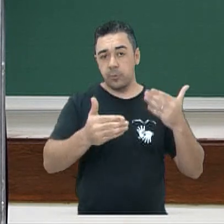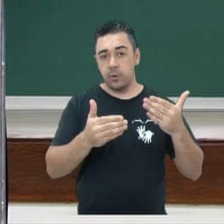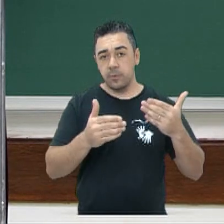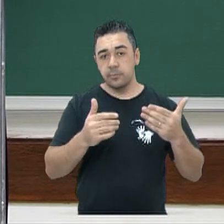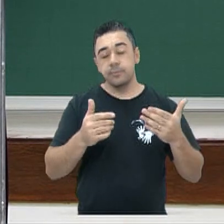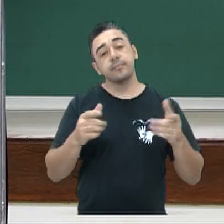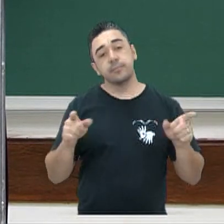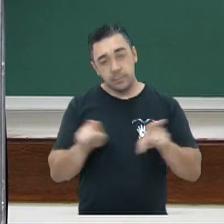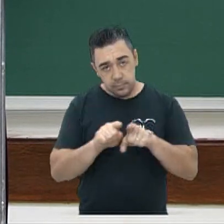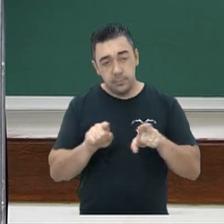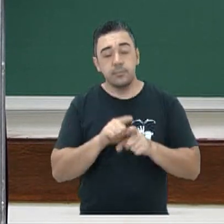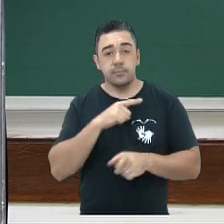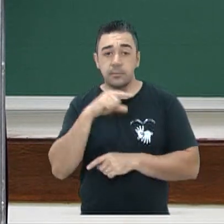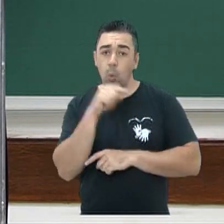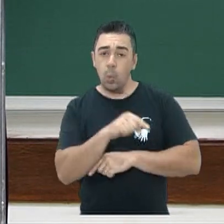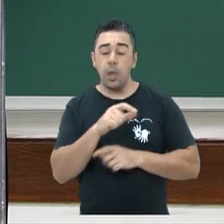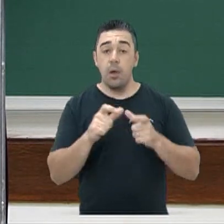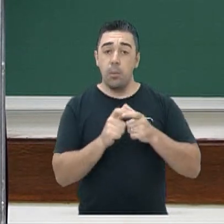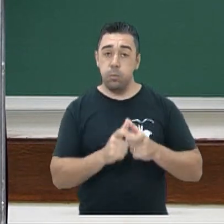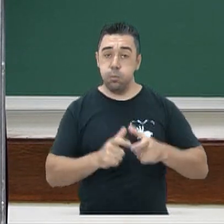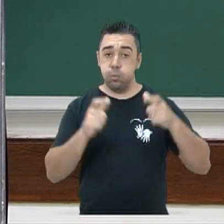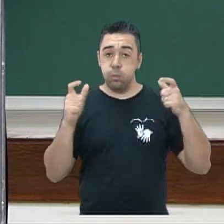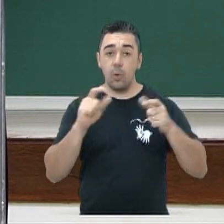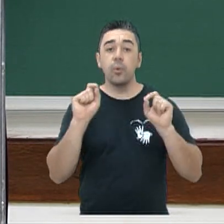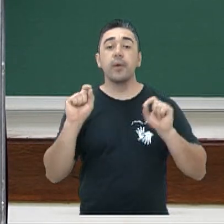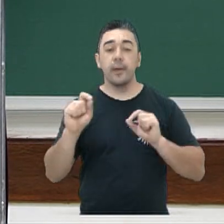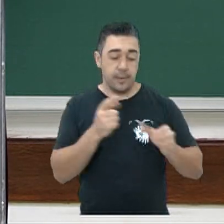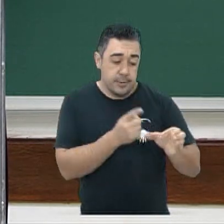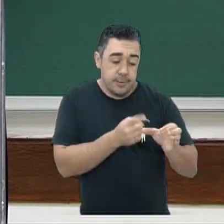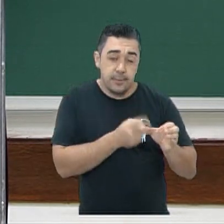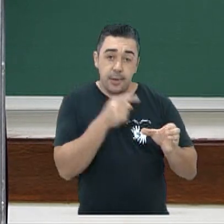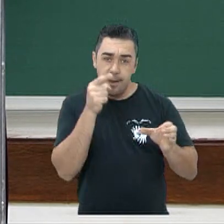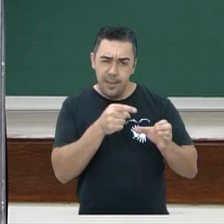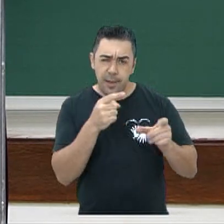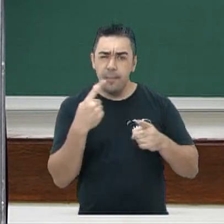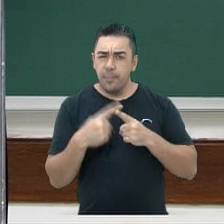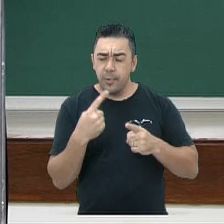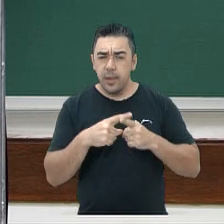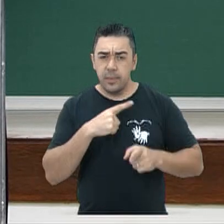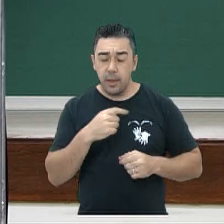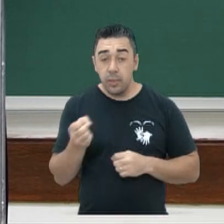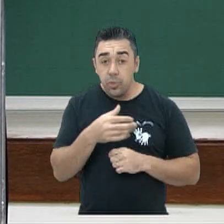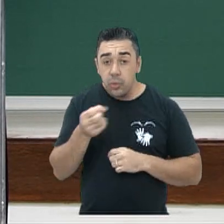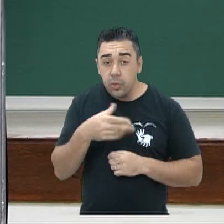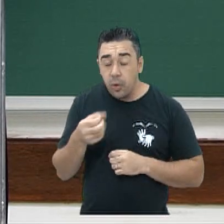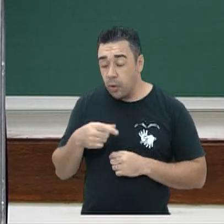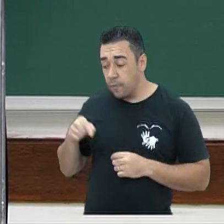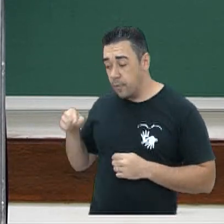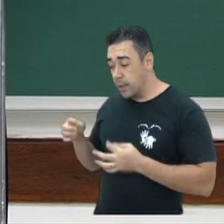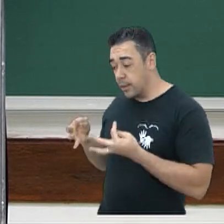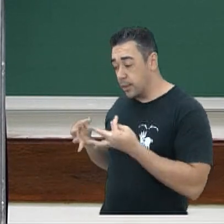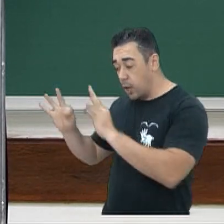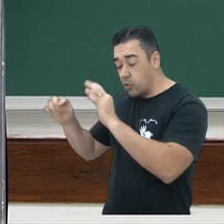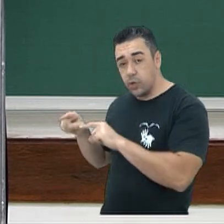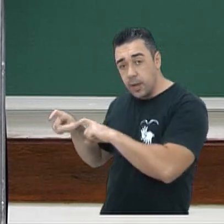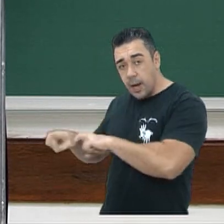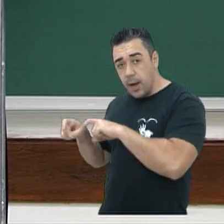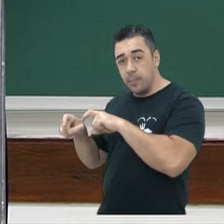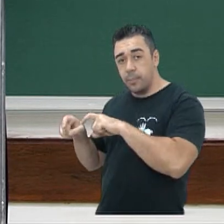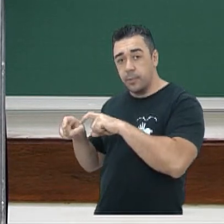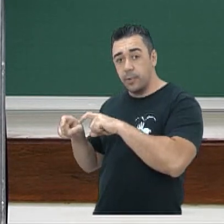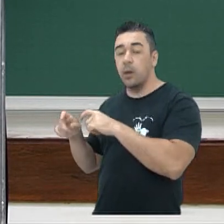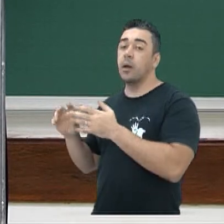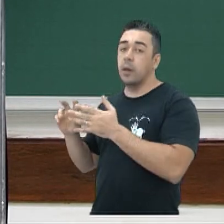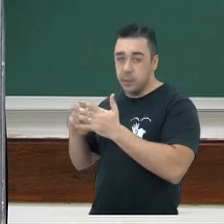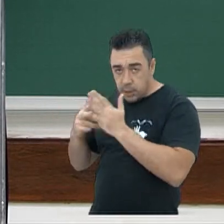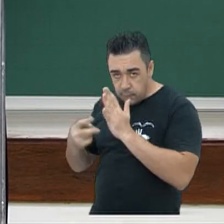em contrapartida, né, um crescimento dos centros urbanos. Porque se você tem inovações técnicas no campo, teoricamente,